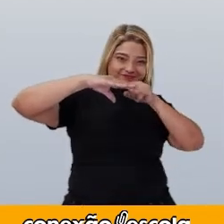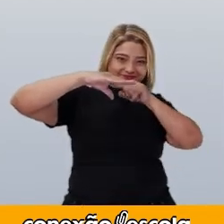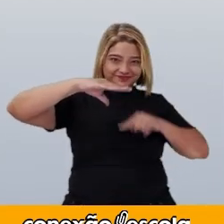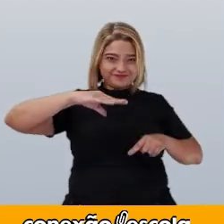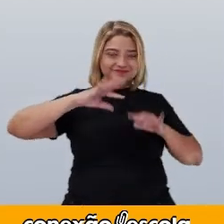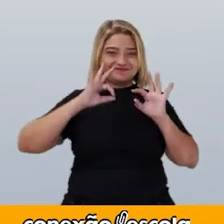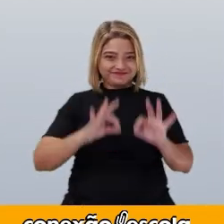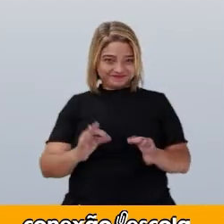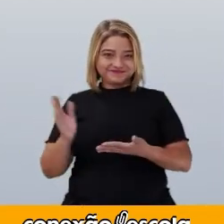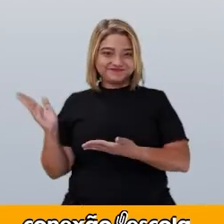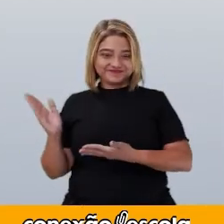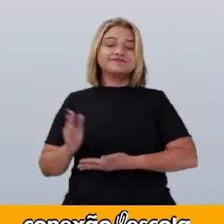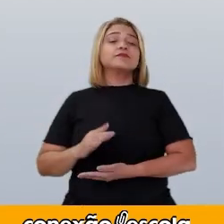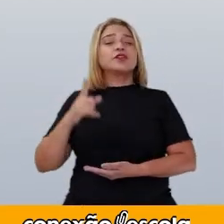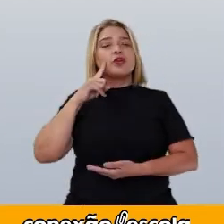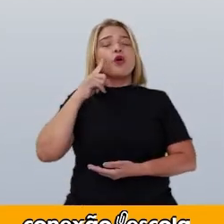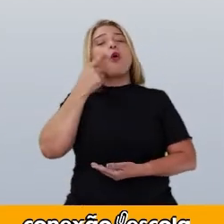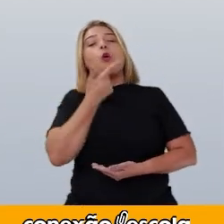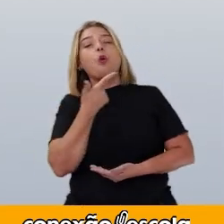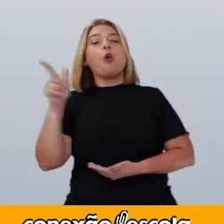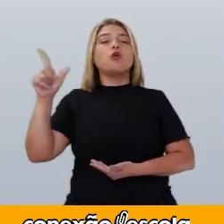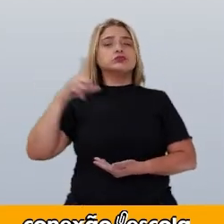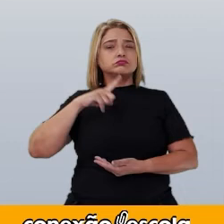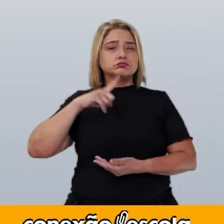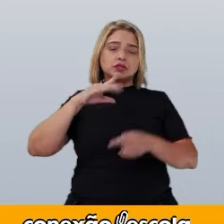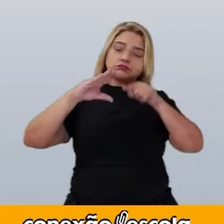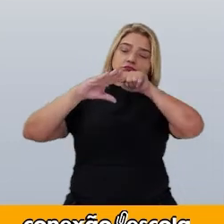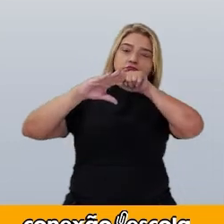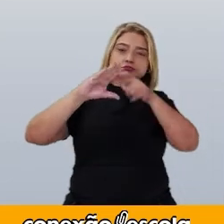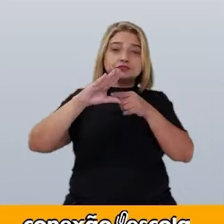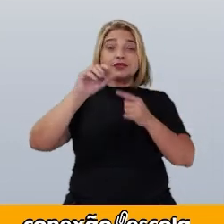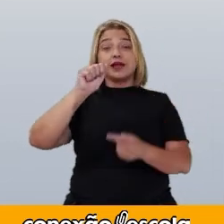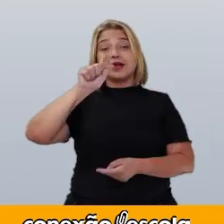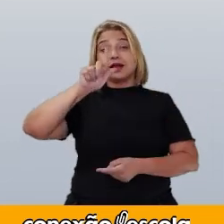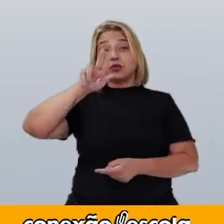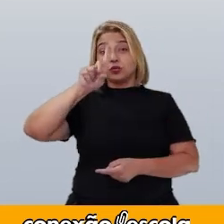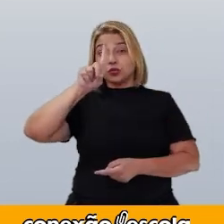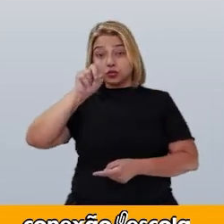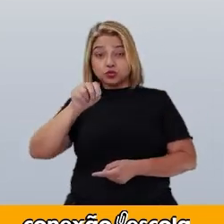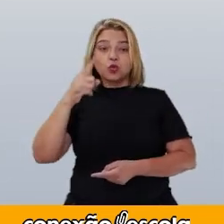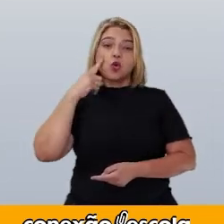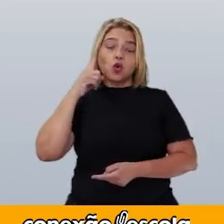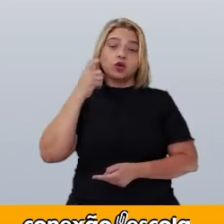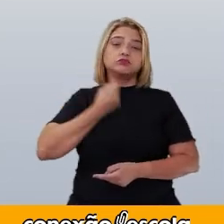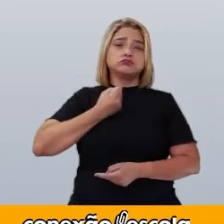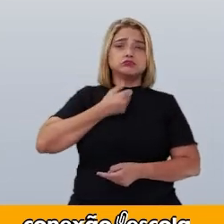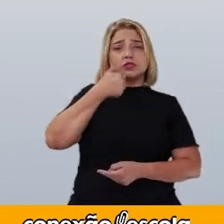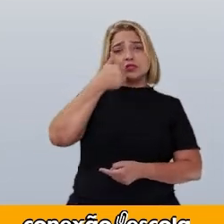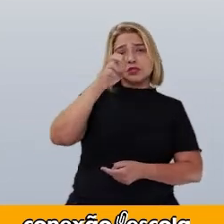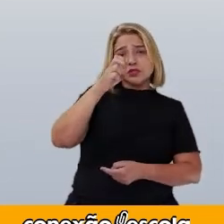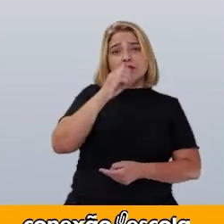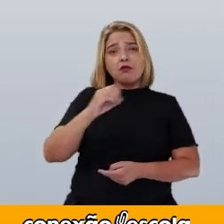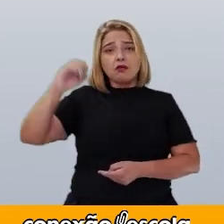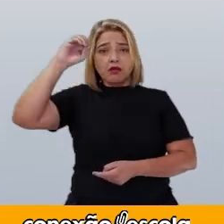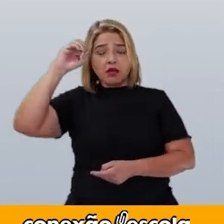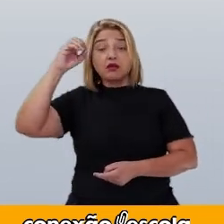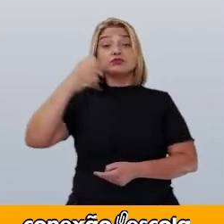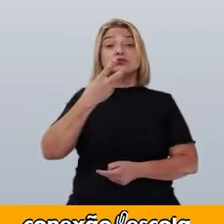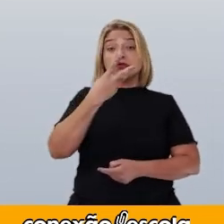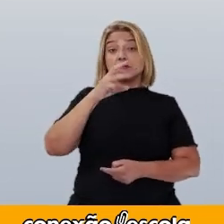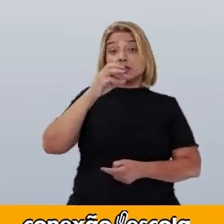Aqui nós temos mais alguns ângulos agudos. O ângulo de 15 graus, 30